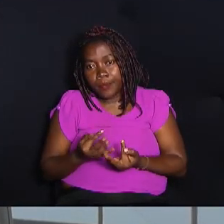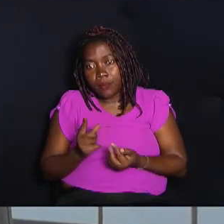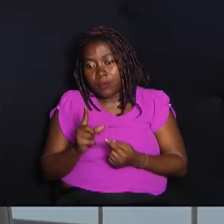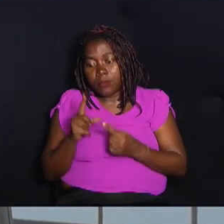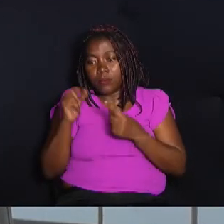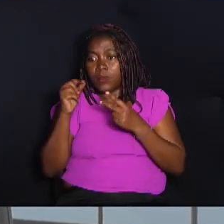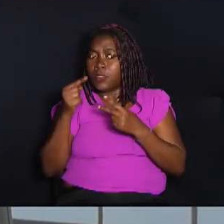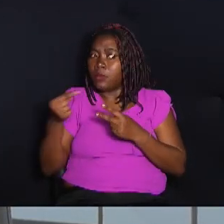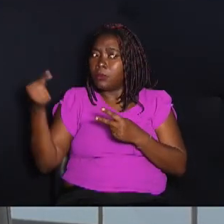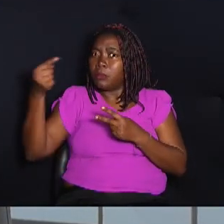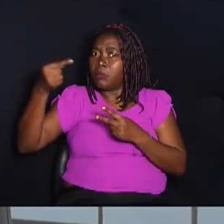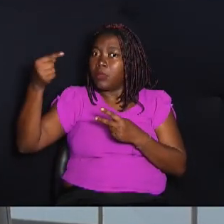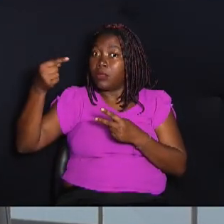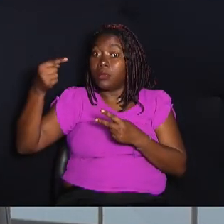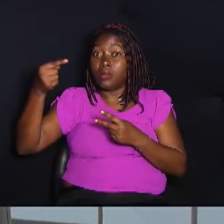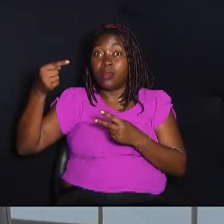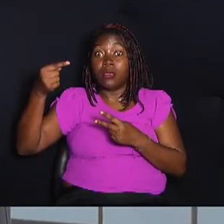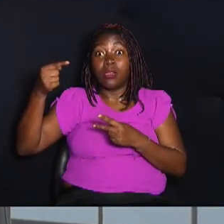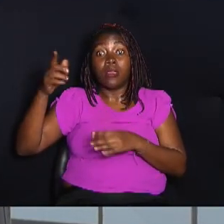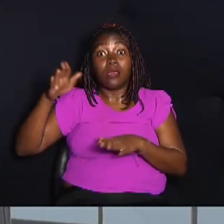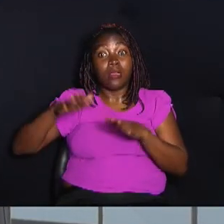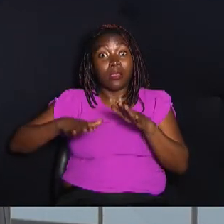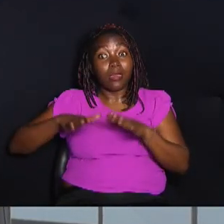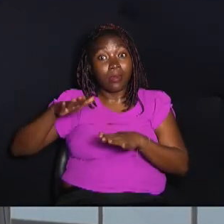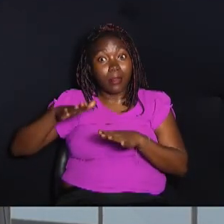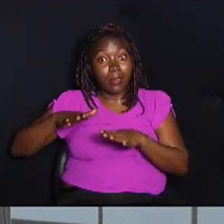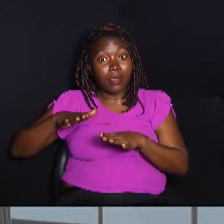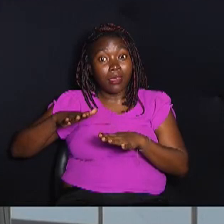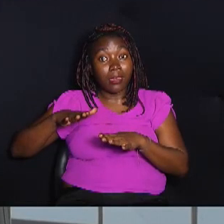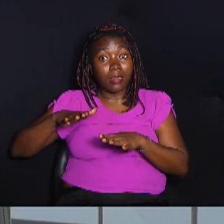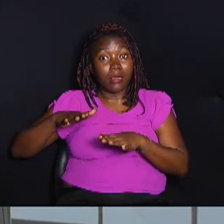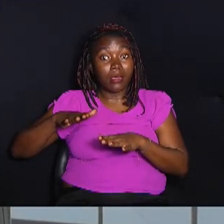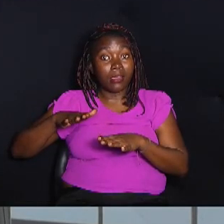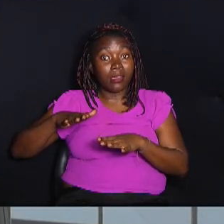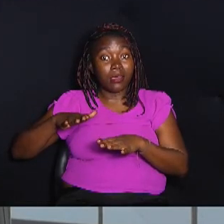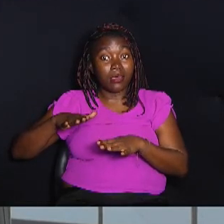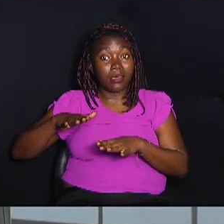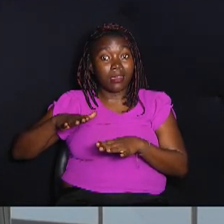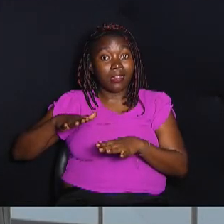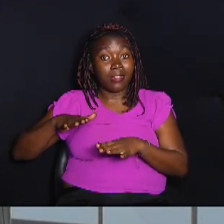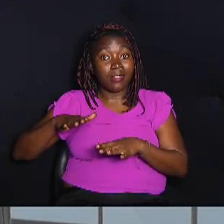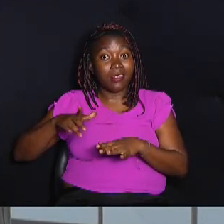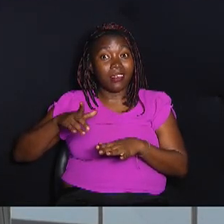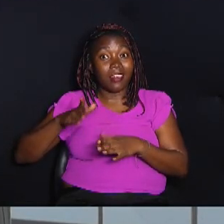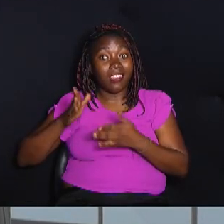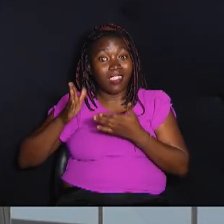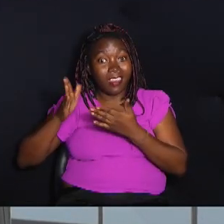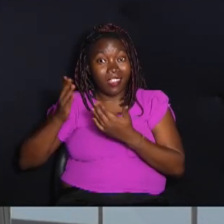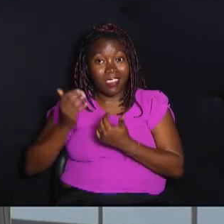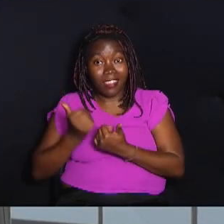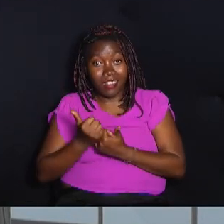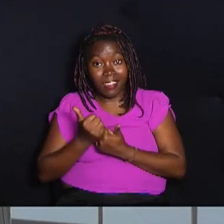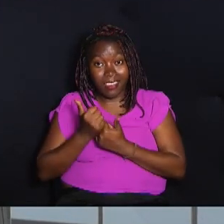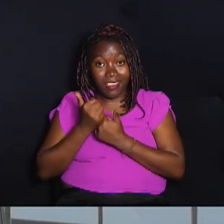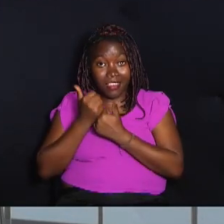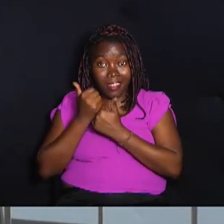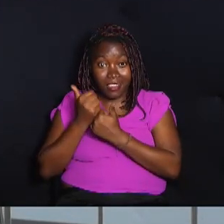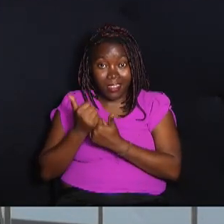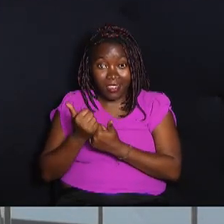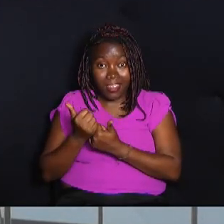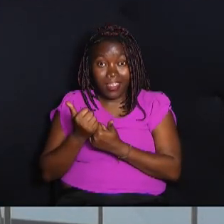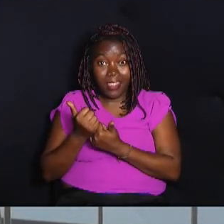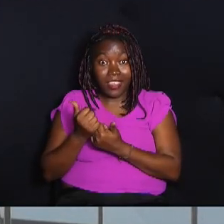como prioridade, e às vezes digamos, essa assistência, esse proporcionar